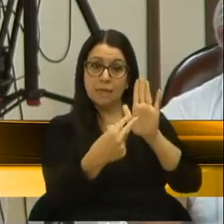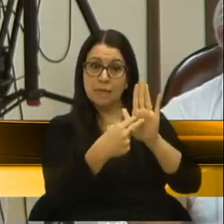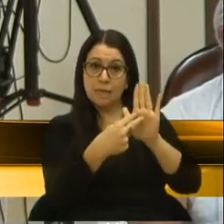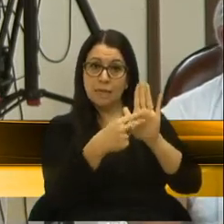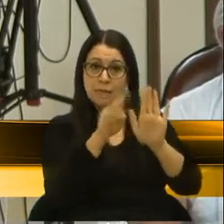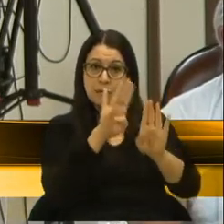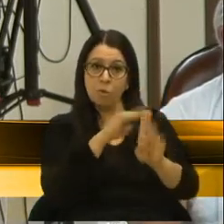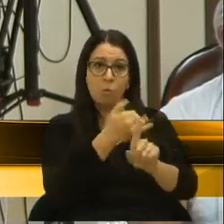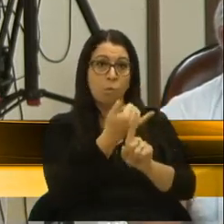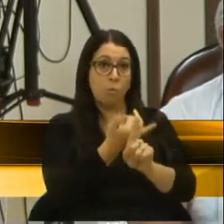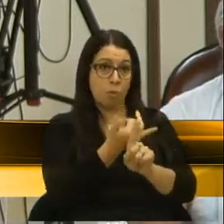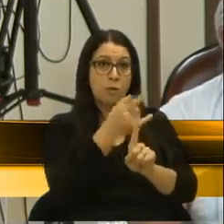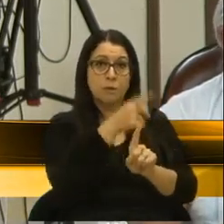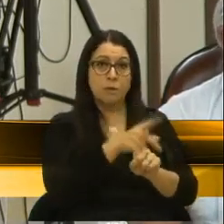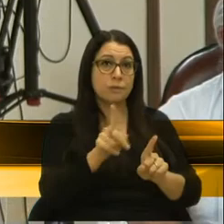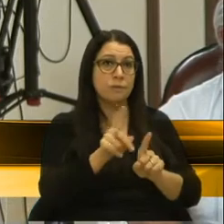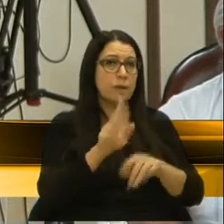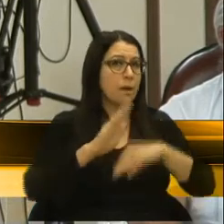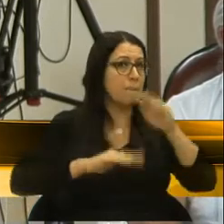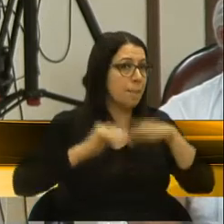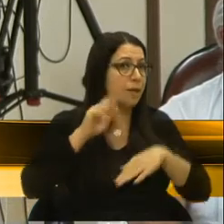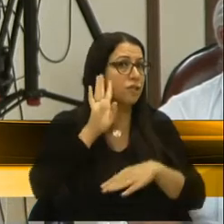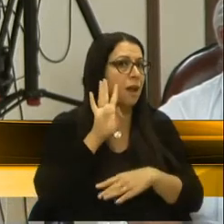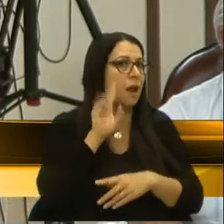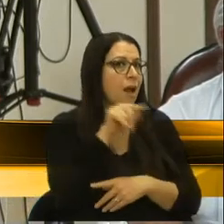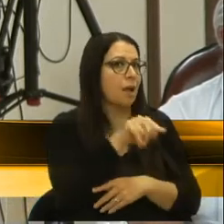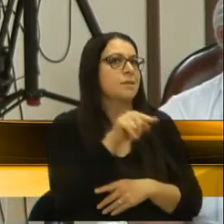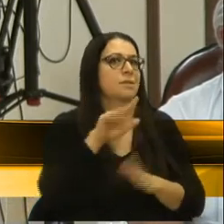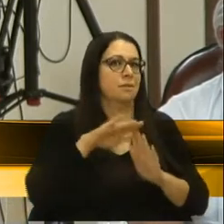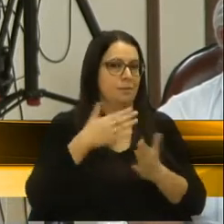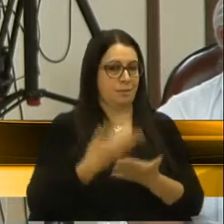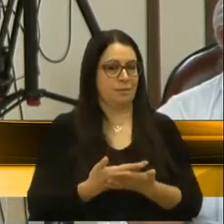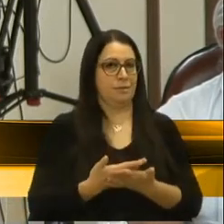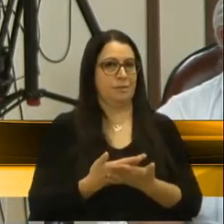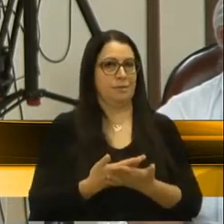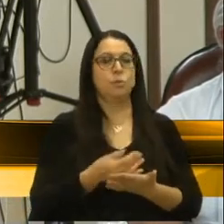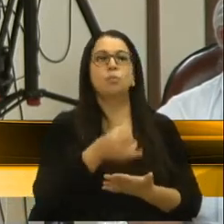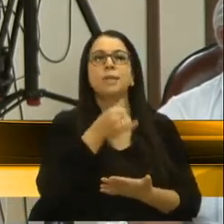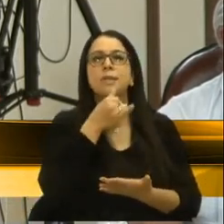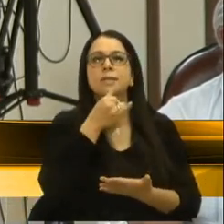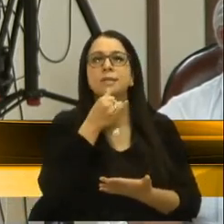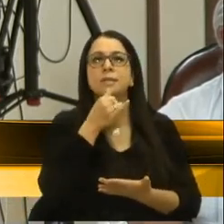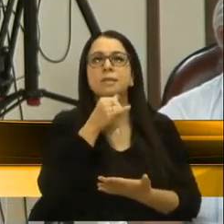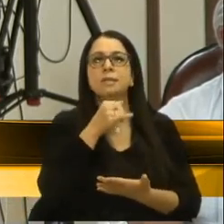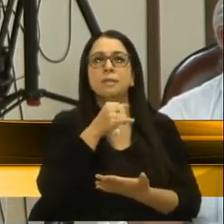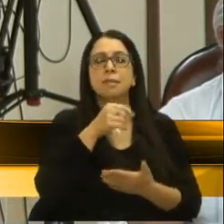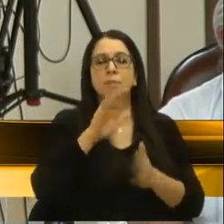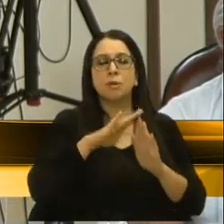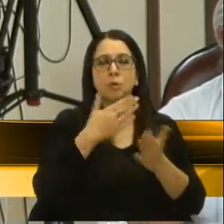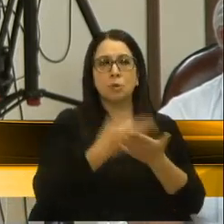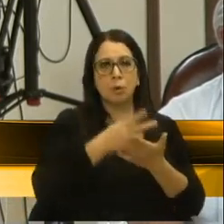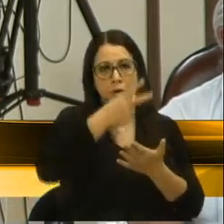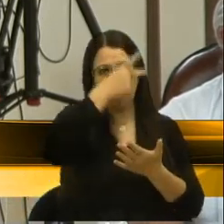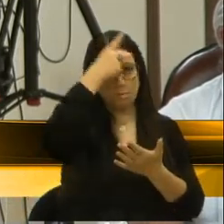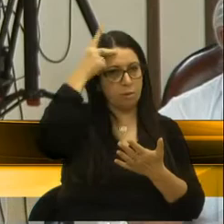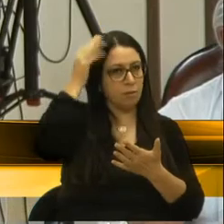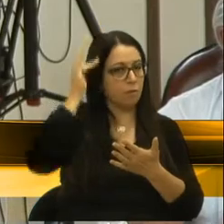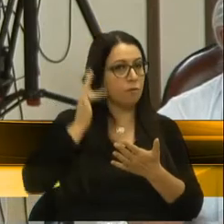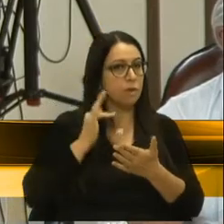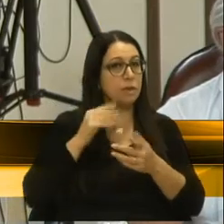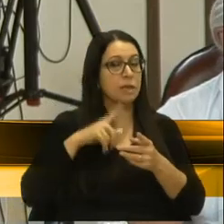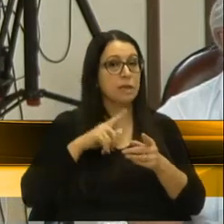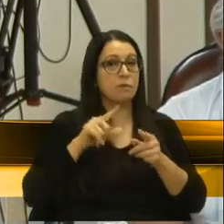nós identificamos ali práticas muito legais, né? Por exemplo, a Paulo Freire, que eles estavam com um projeto na